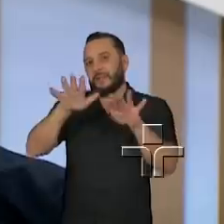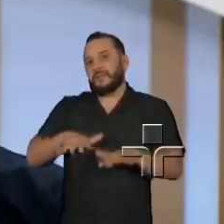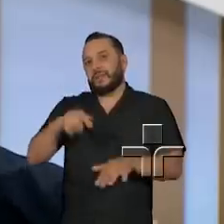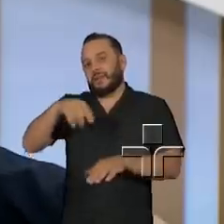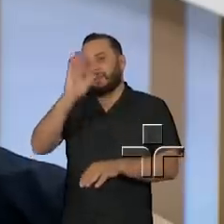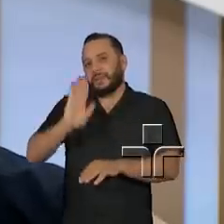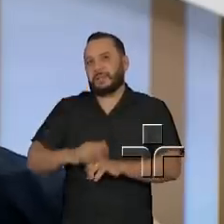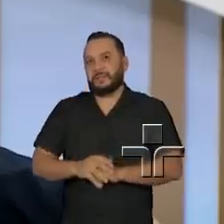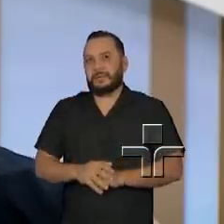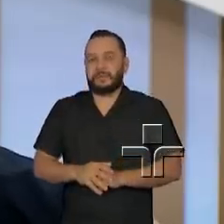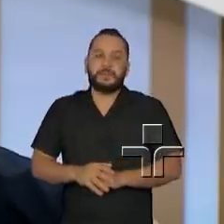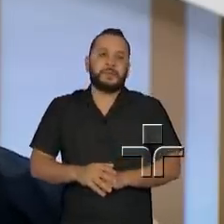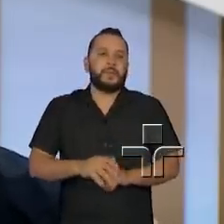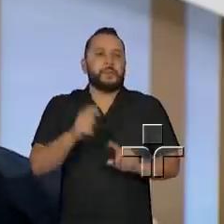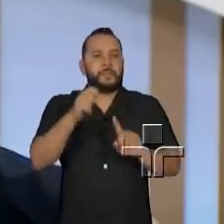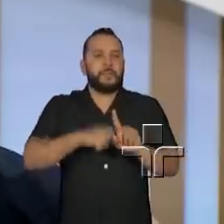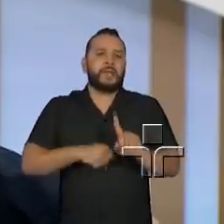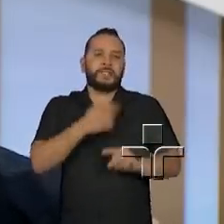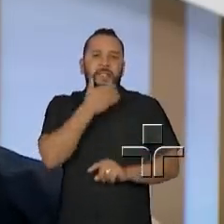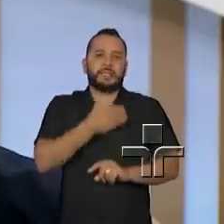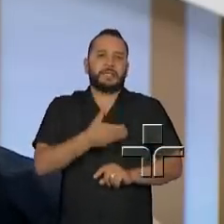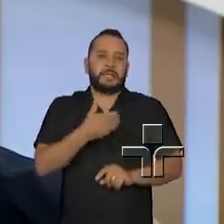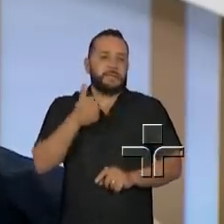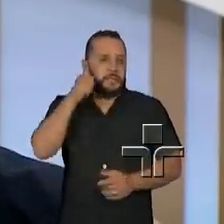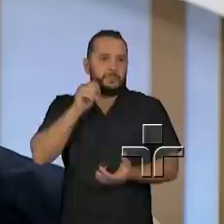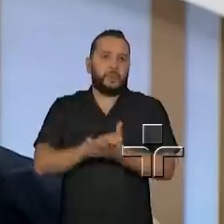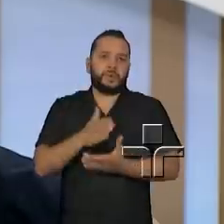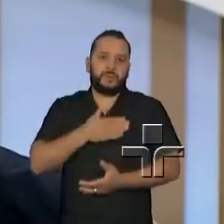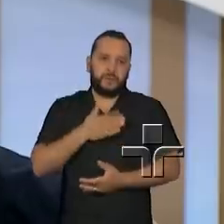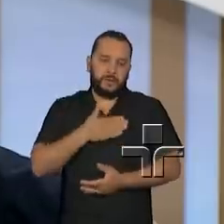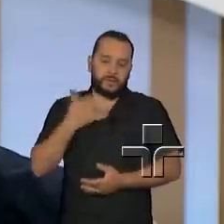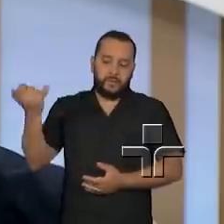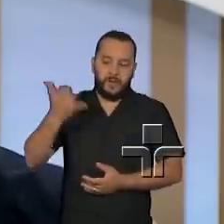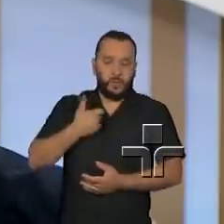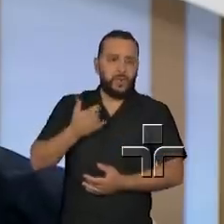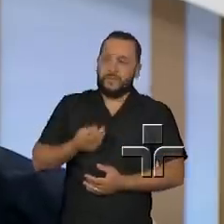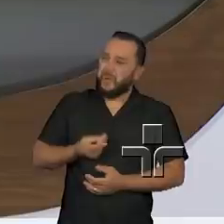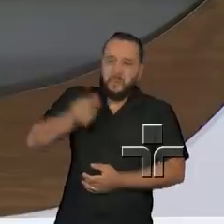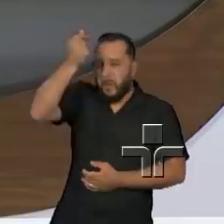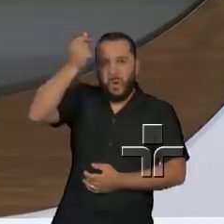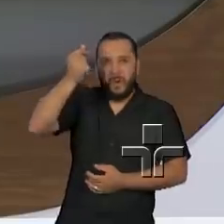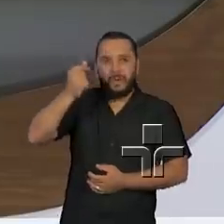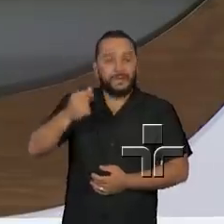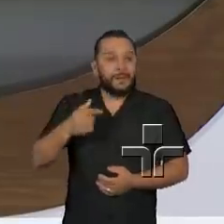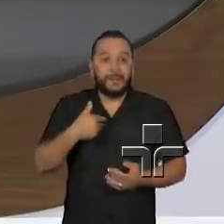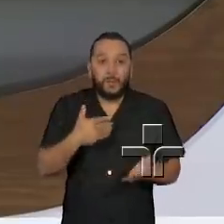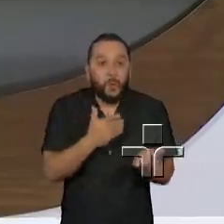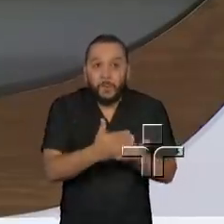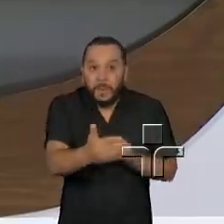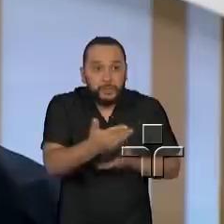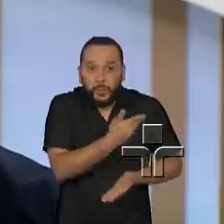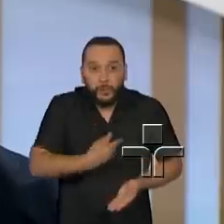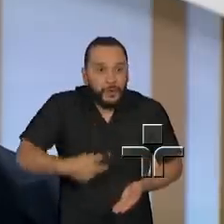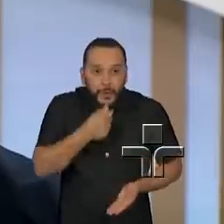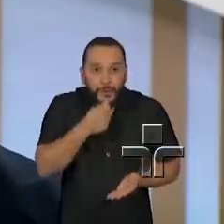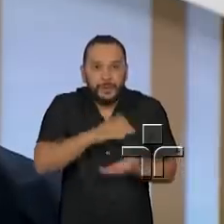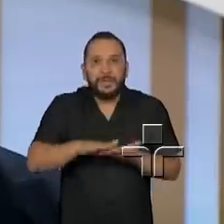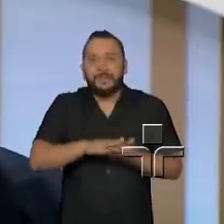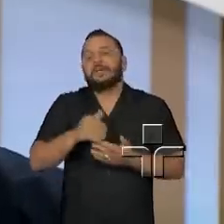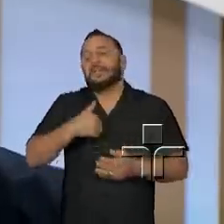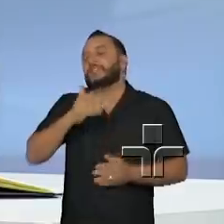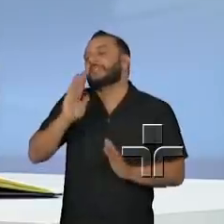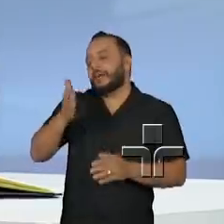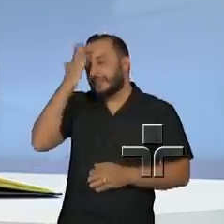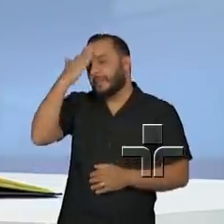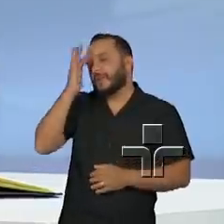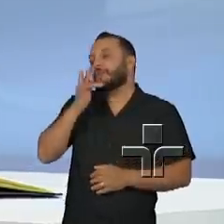Em dezembro, a minha esposa falou, vamos embora. Eu falei, não, vamos ficar. E nem tinha começado o governo ainda. Em dezembro de 2018. Mas já dava para ver, né? O